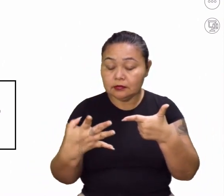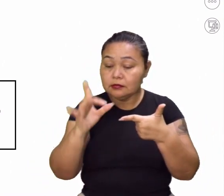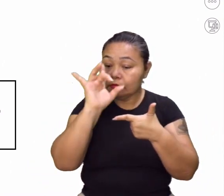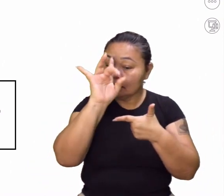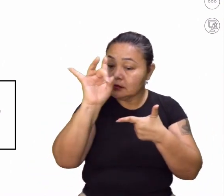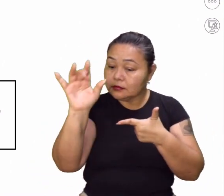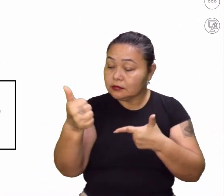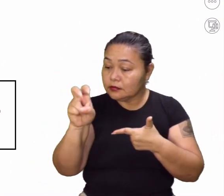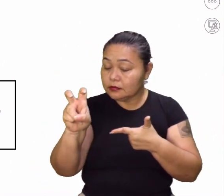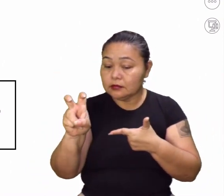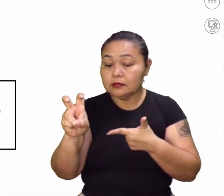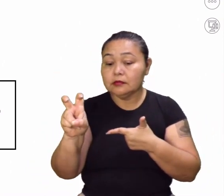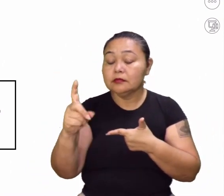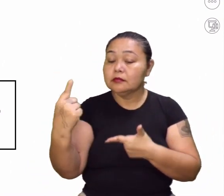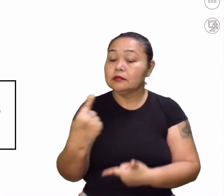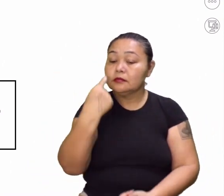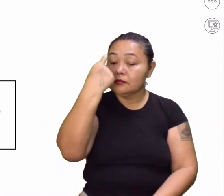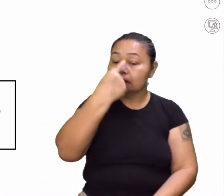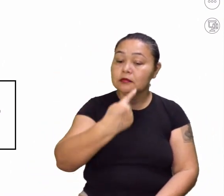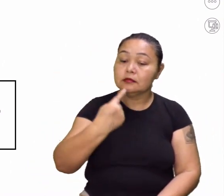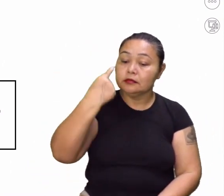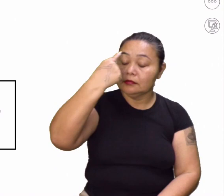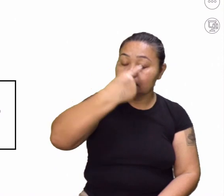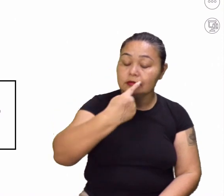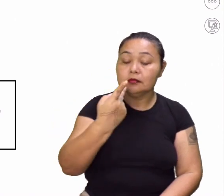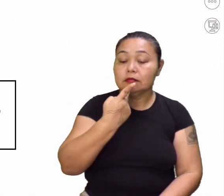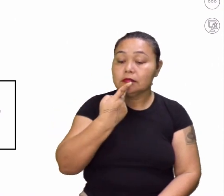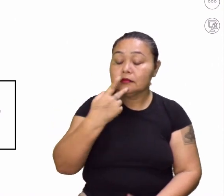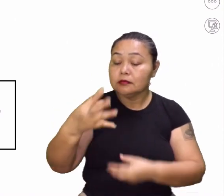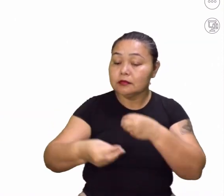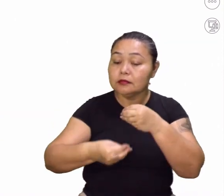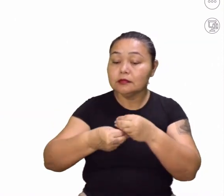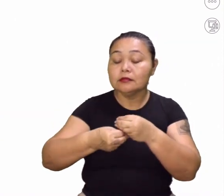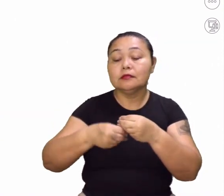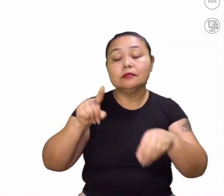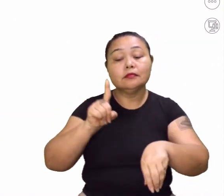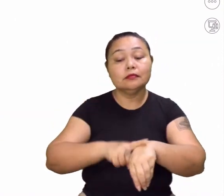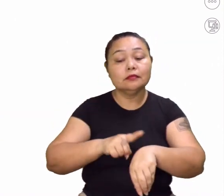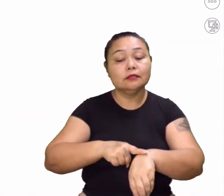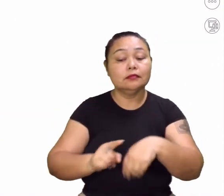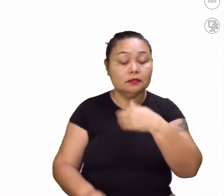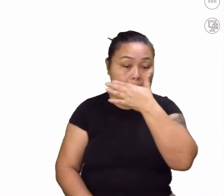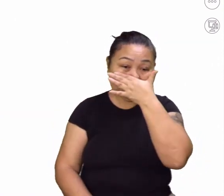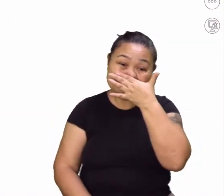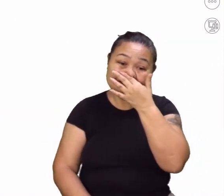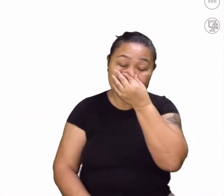Cada 15 graus corresponde a 1 hora quando falamos de fuso horário.